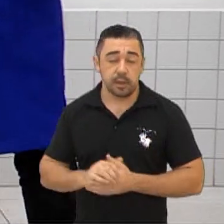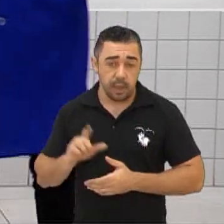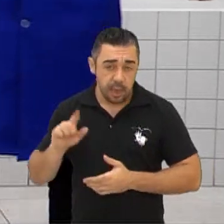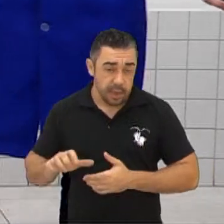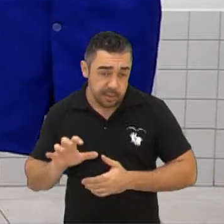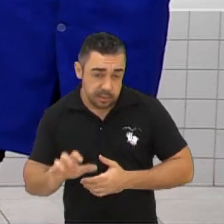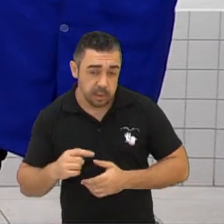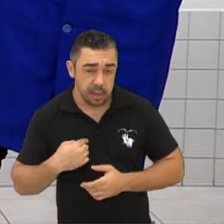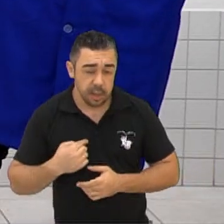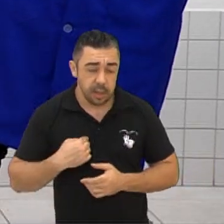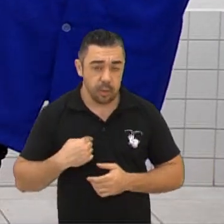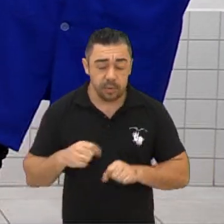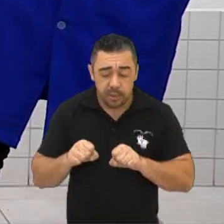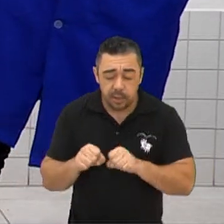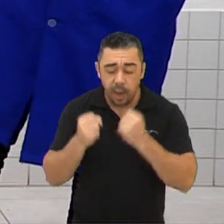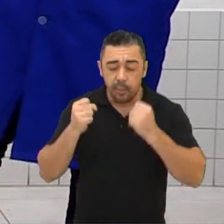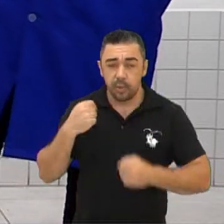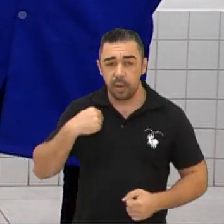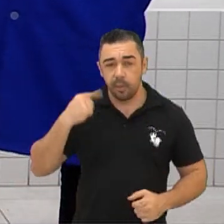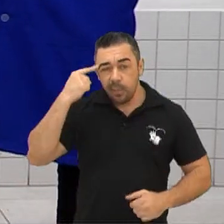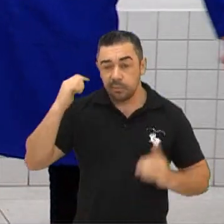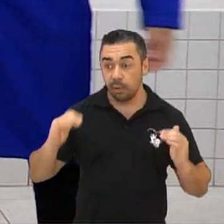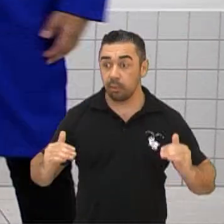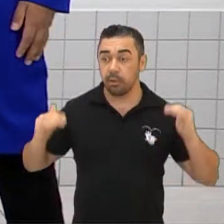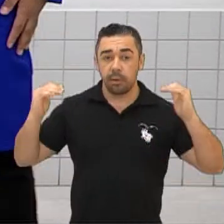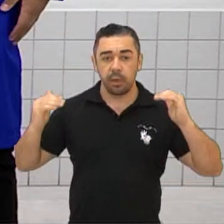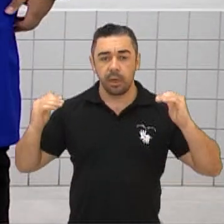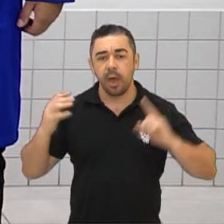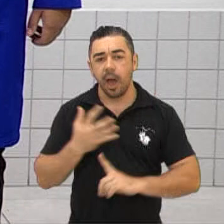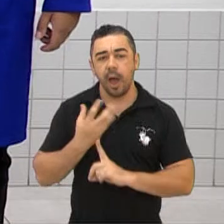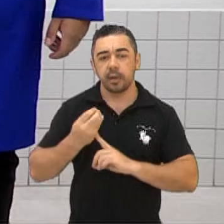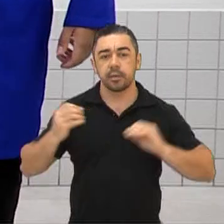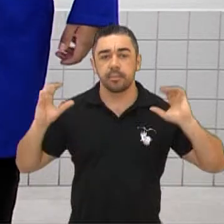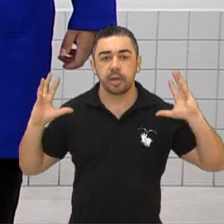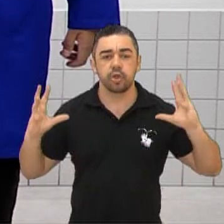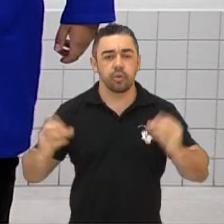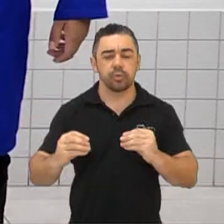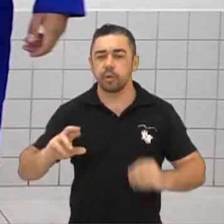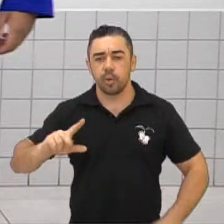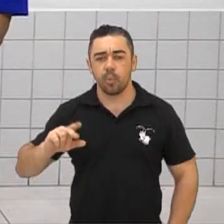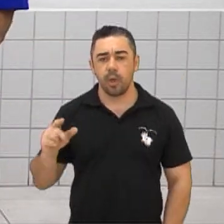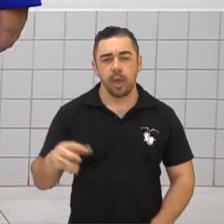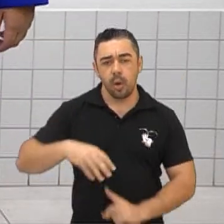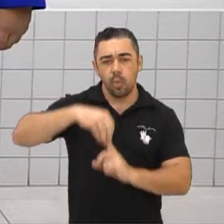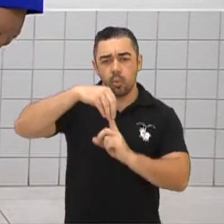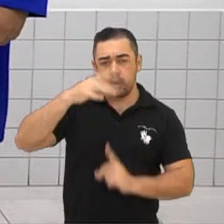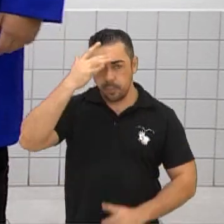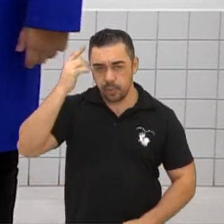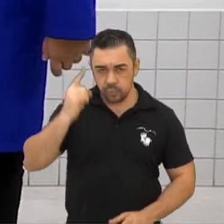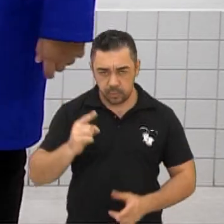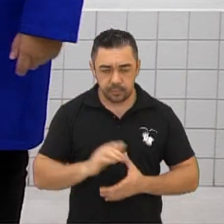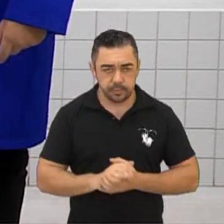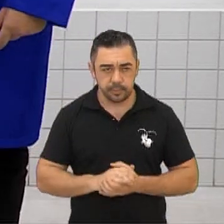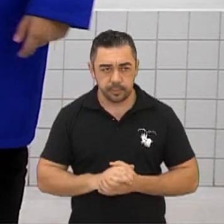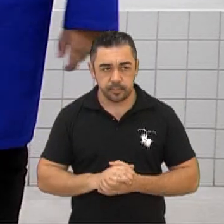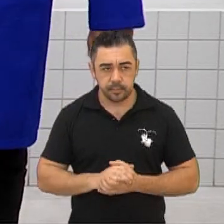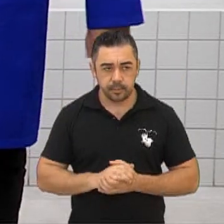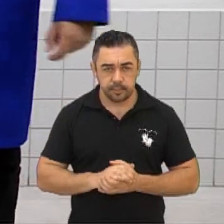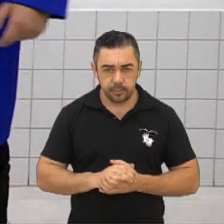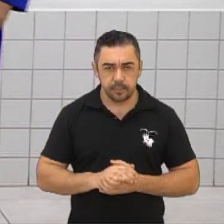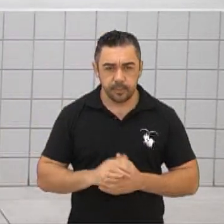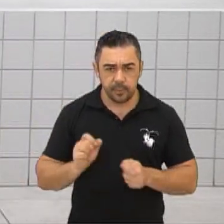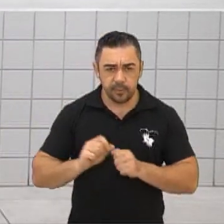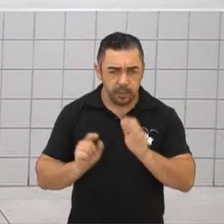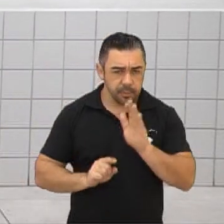isso. Eu saio do pedestal e faço com que a arte seja uma coisa de todos, não exclusiva a uma pessoa só. Professor, quer falar do quiz? A gente vai